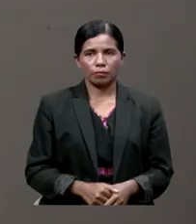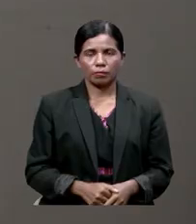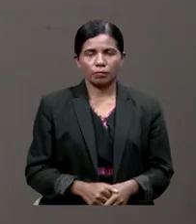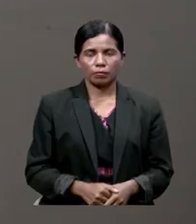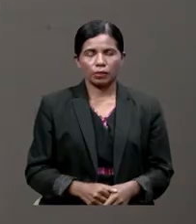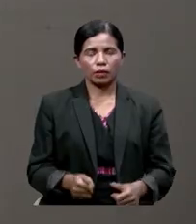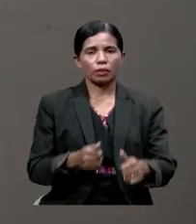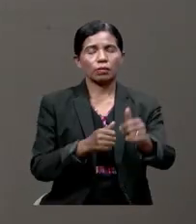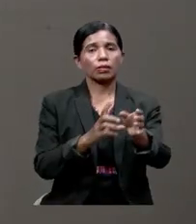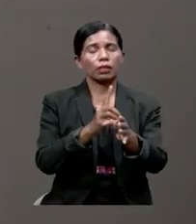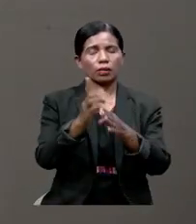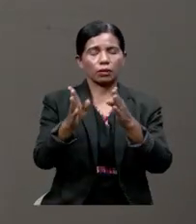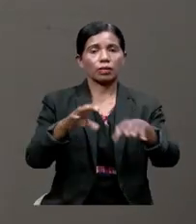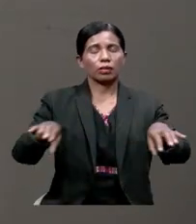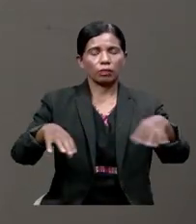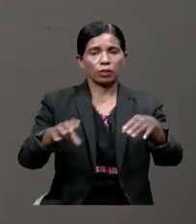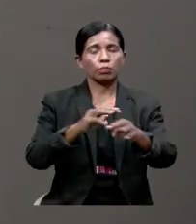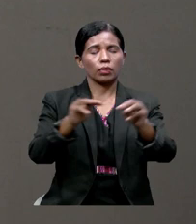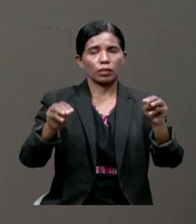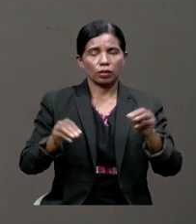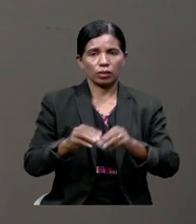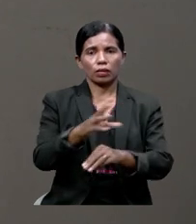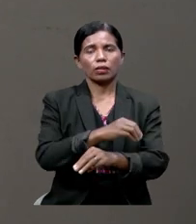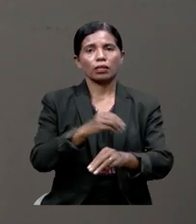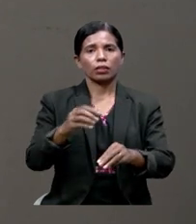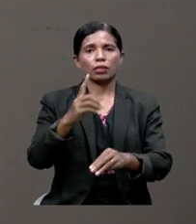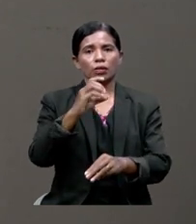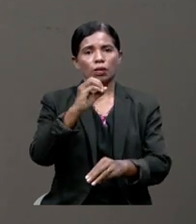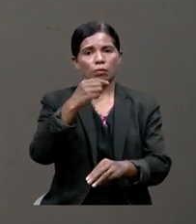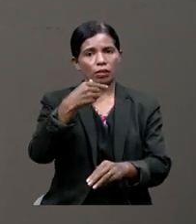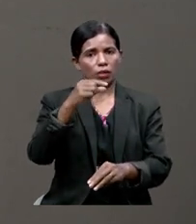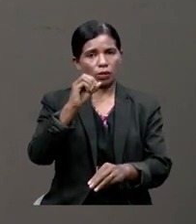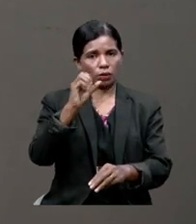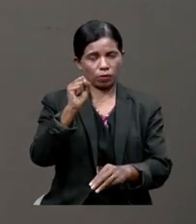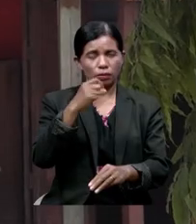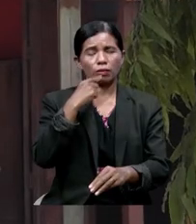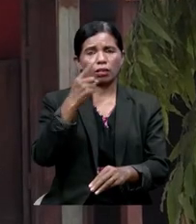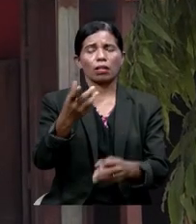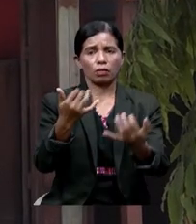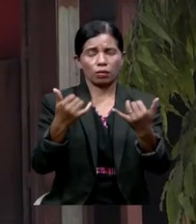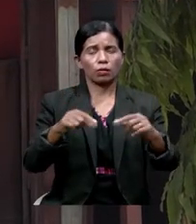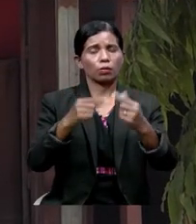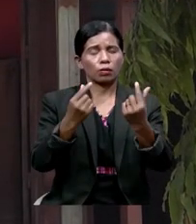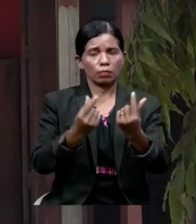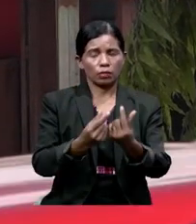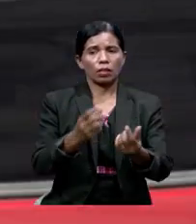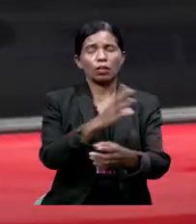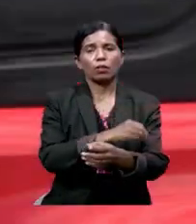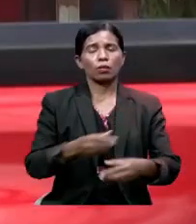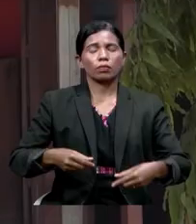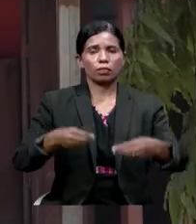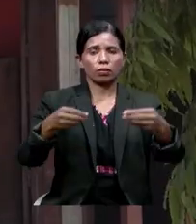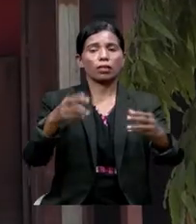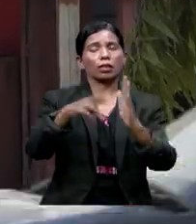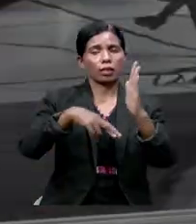Tui diretor Serviço Municipal Água Saneamento no Ambiente, Domingos Godinho, de da une equipa saneamento dili hahu distribuiona